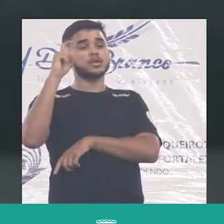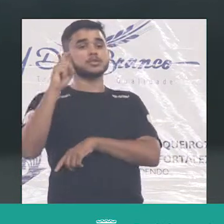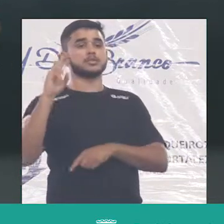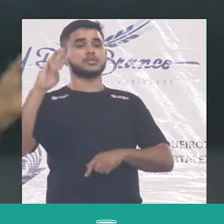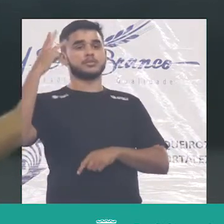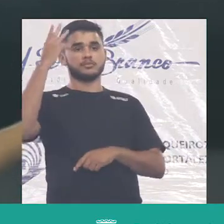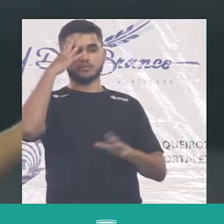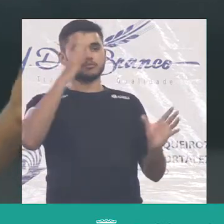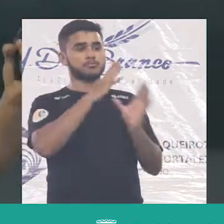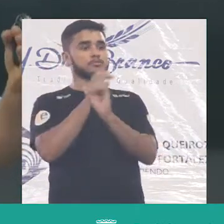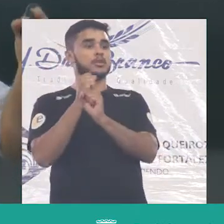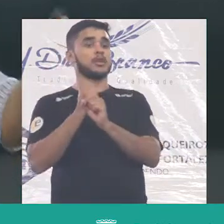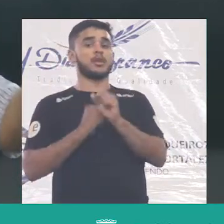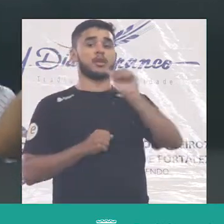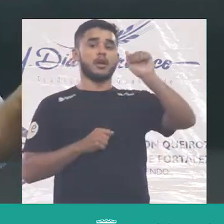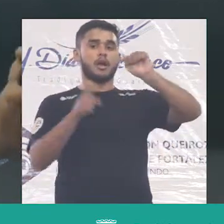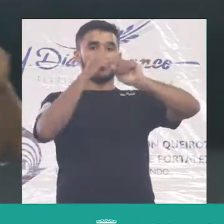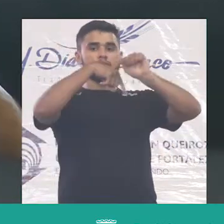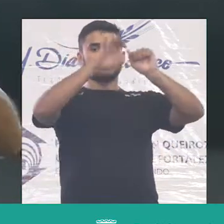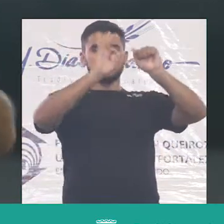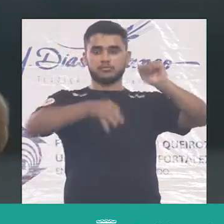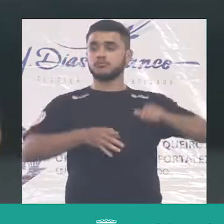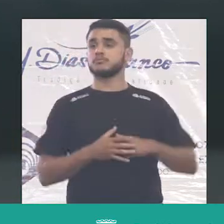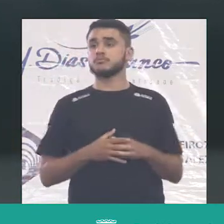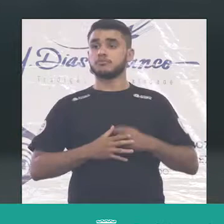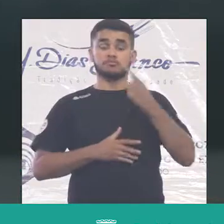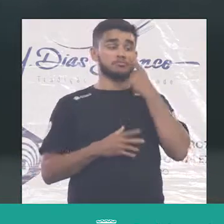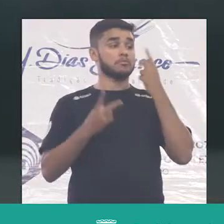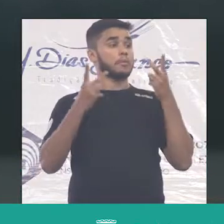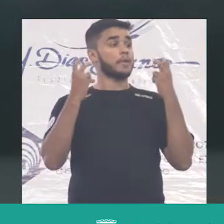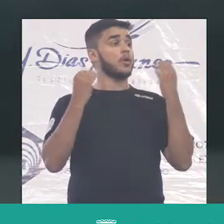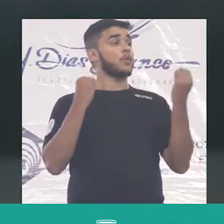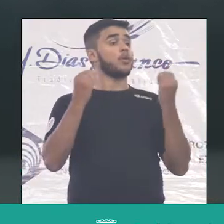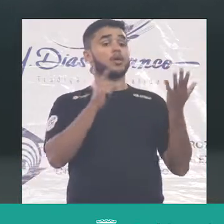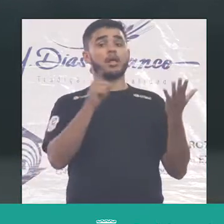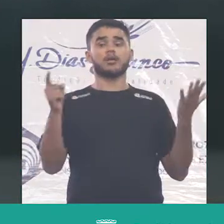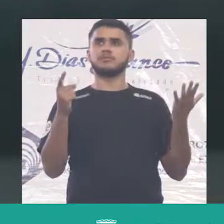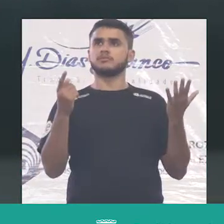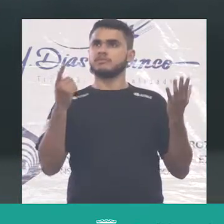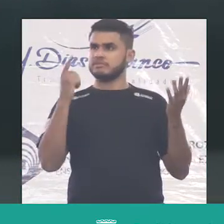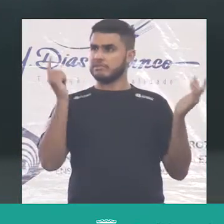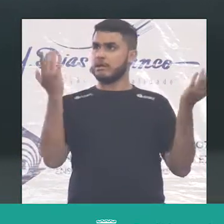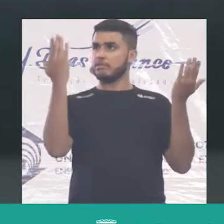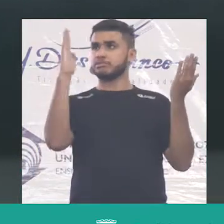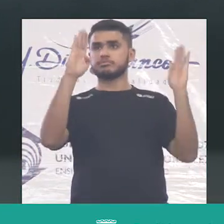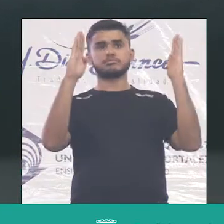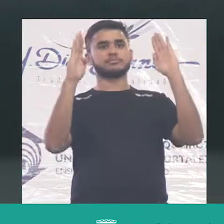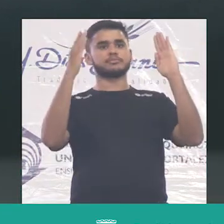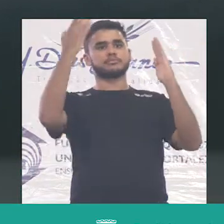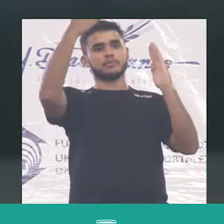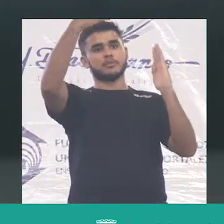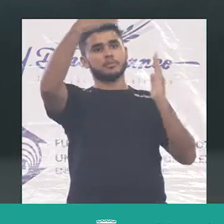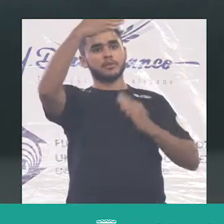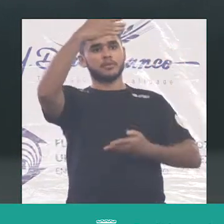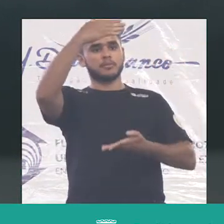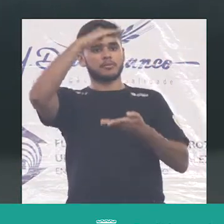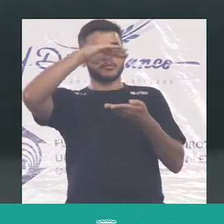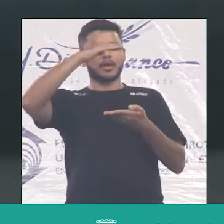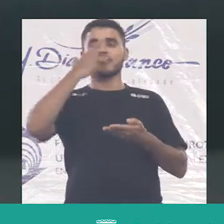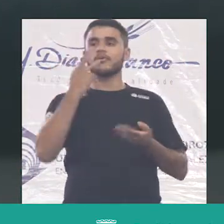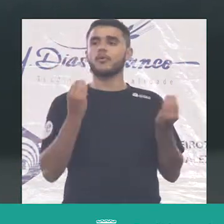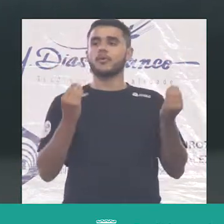principal nós já passamos, que era só enxergar como é que a figura foi dobrada. Depois disso é só conta aí.